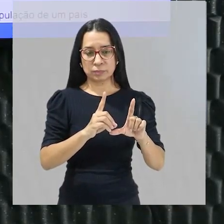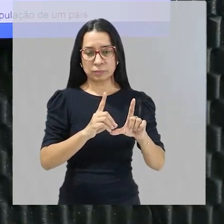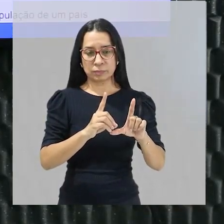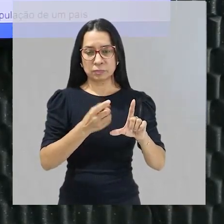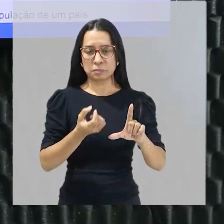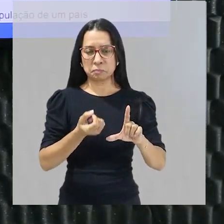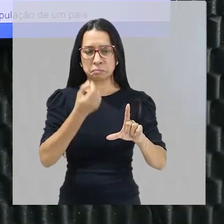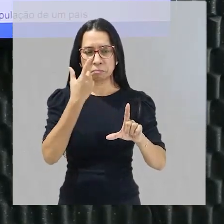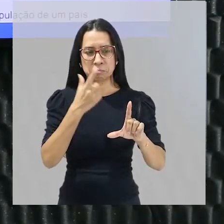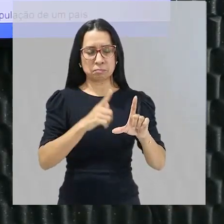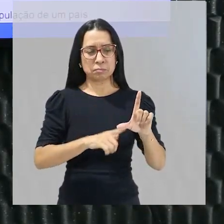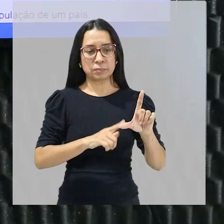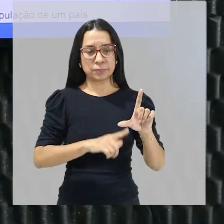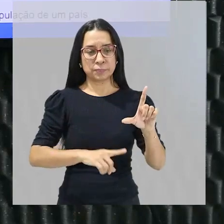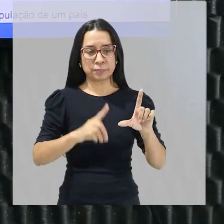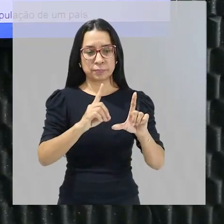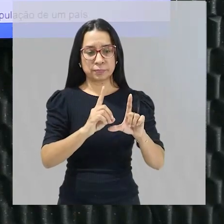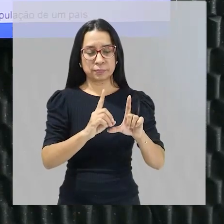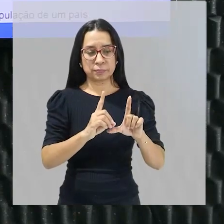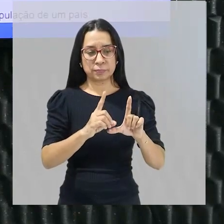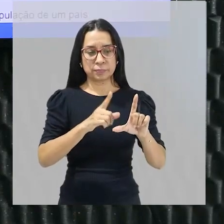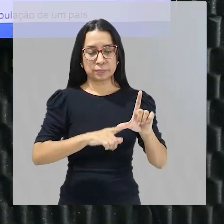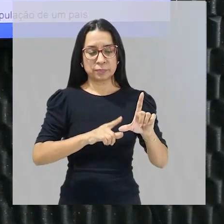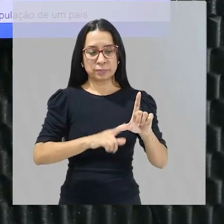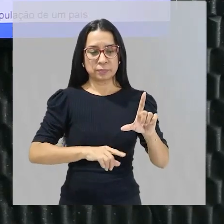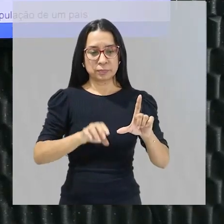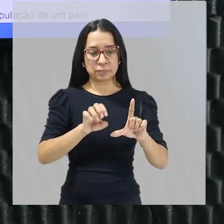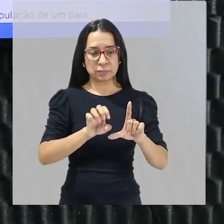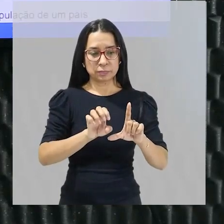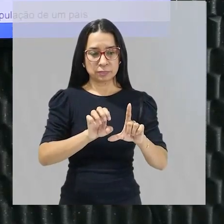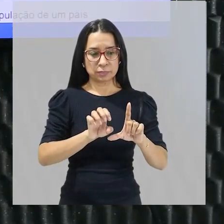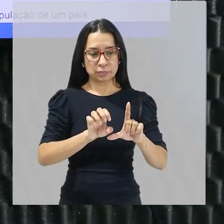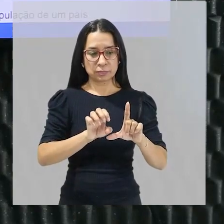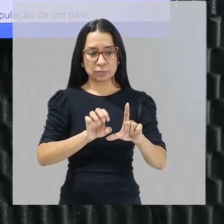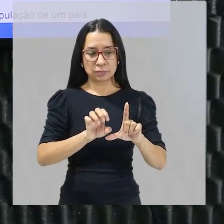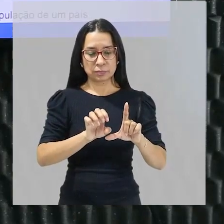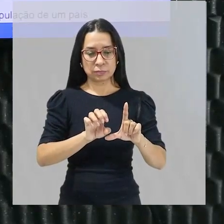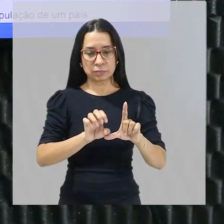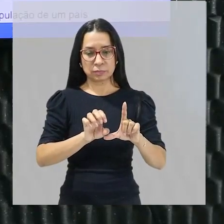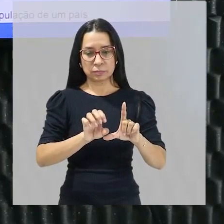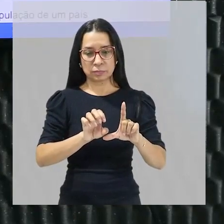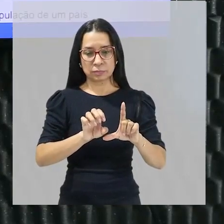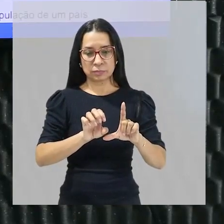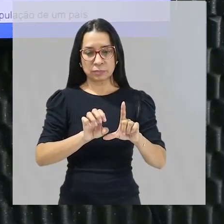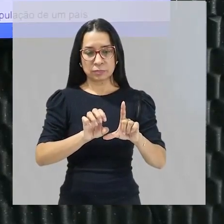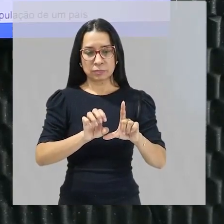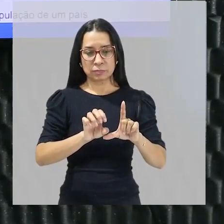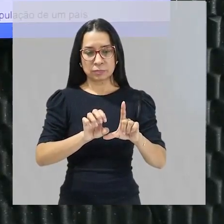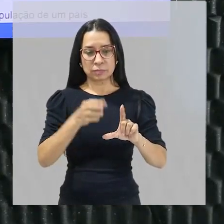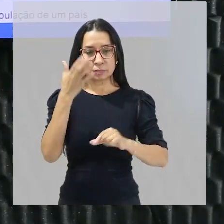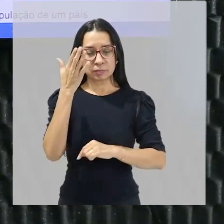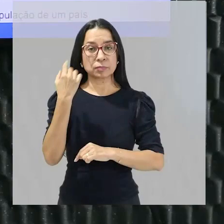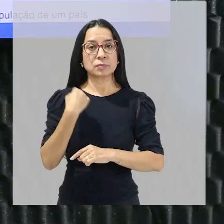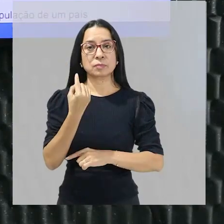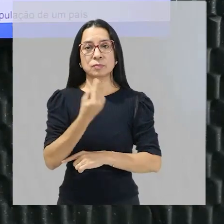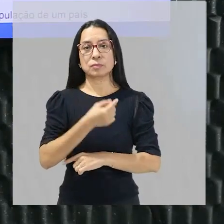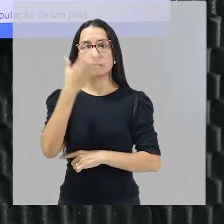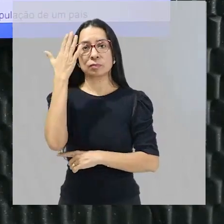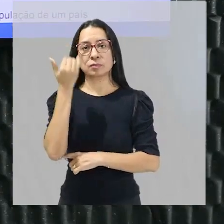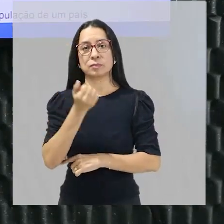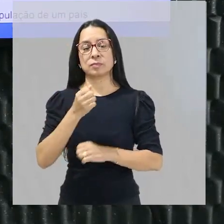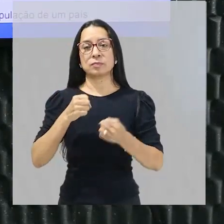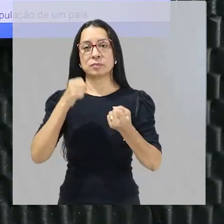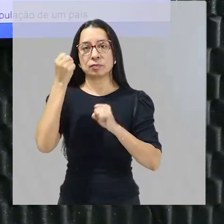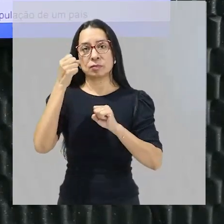Esquisito isso aqui, né? Satisfazer as necessidades fisiológicas da população de um país. Nós sabemos que a